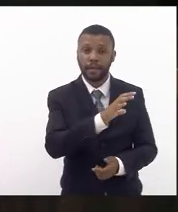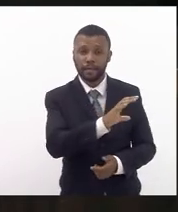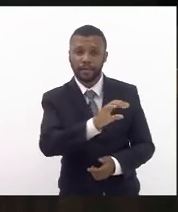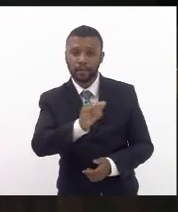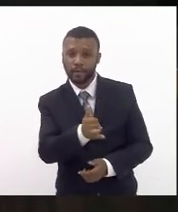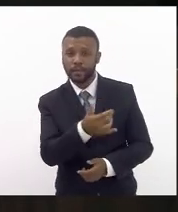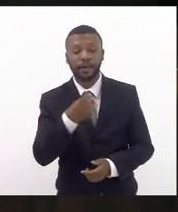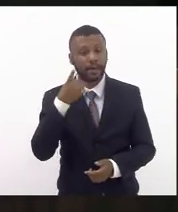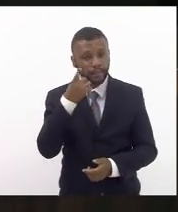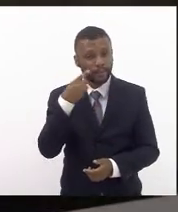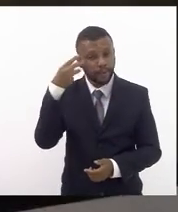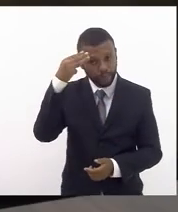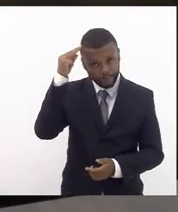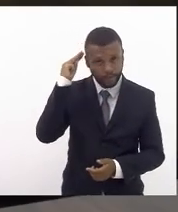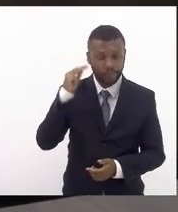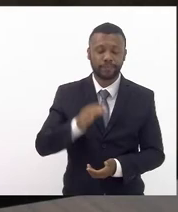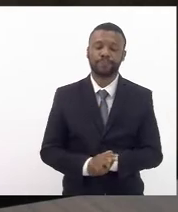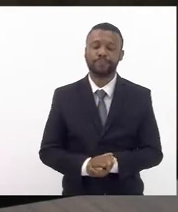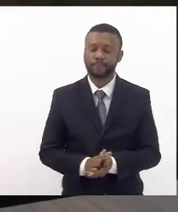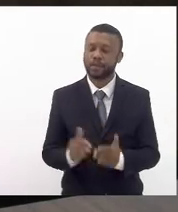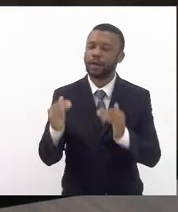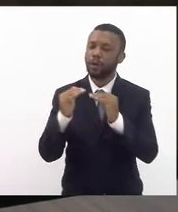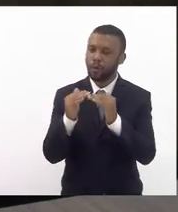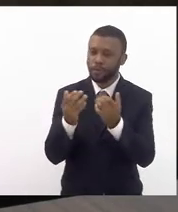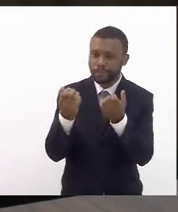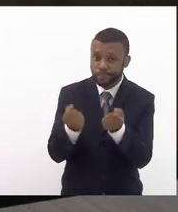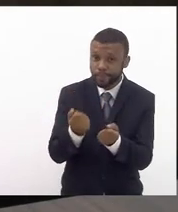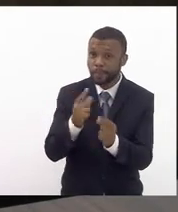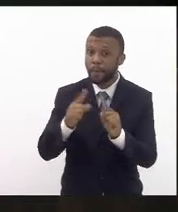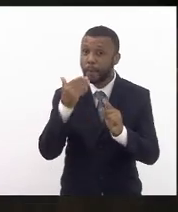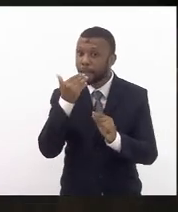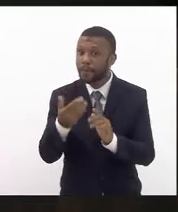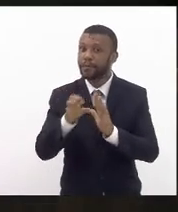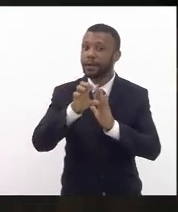deputado Márcio Pacheco. Parecer pela constitucionalidade com emendas.